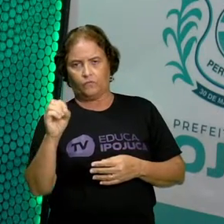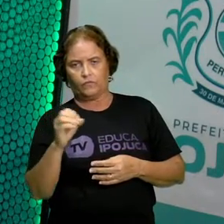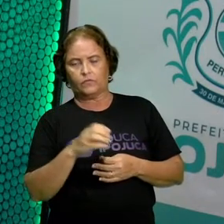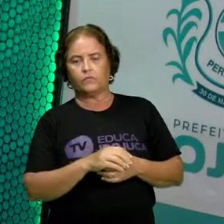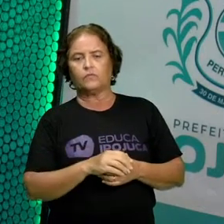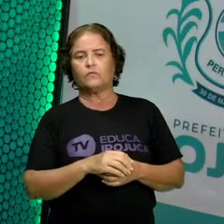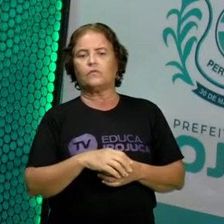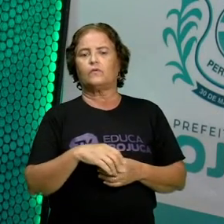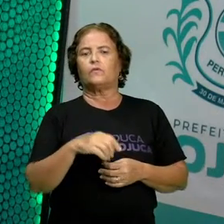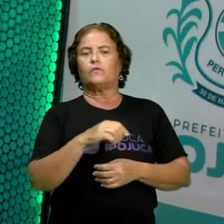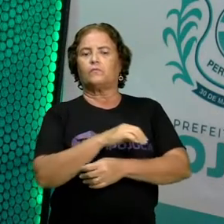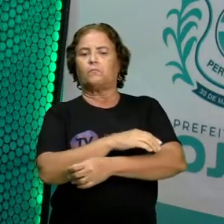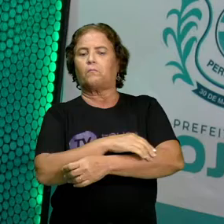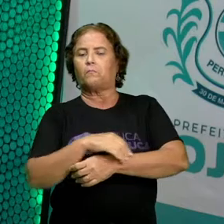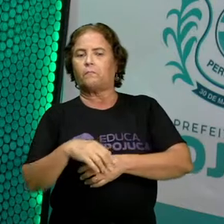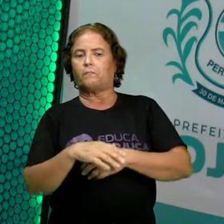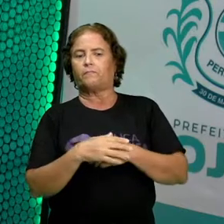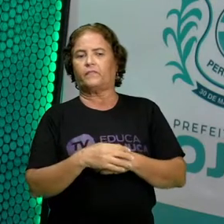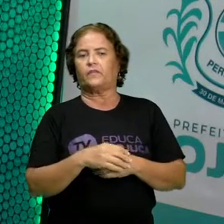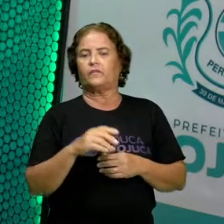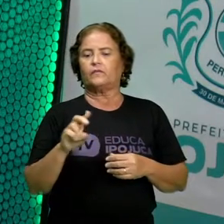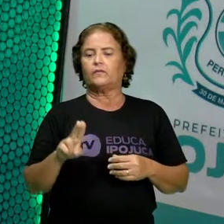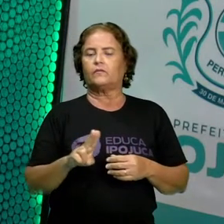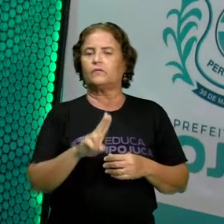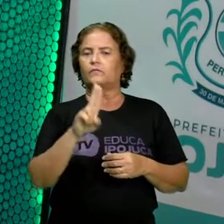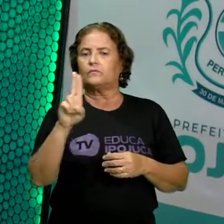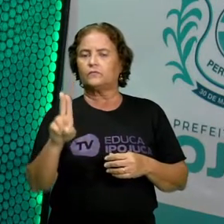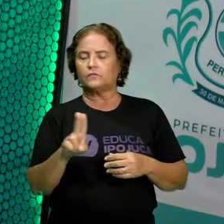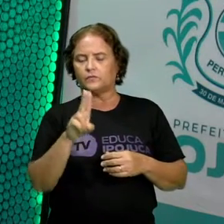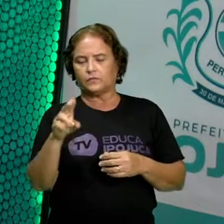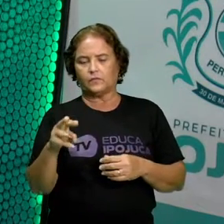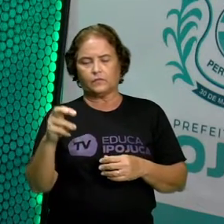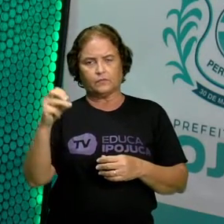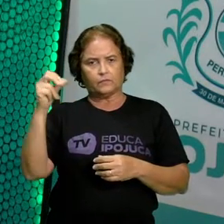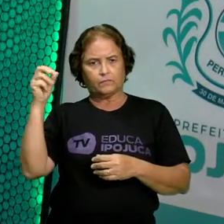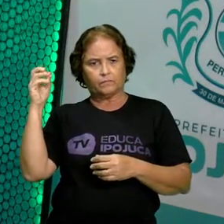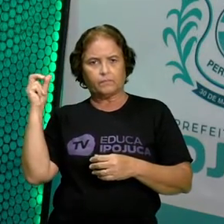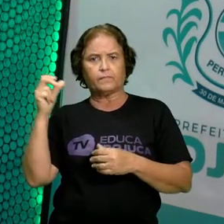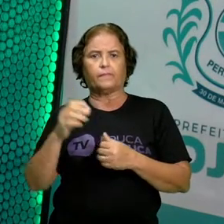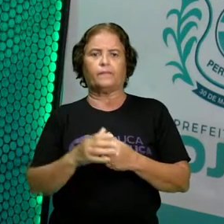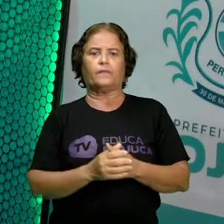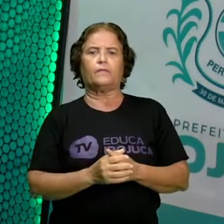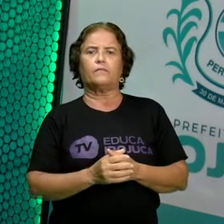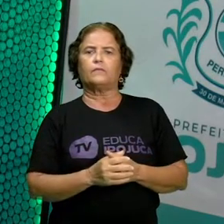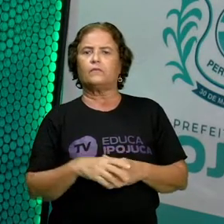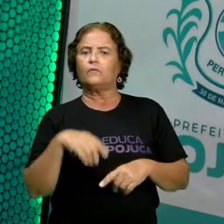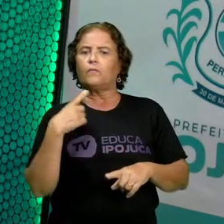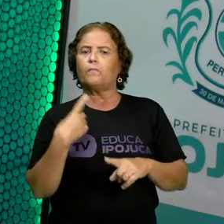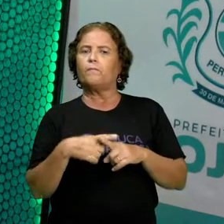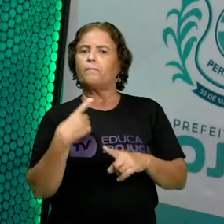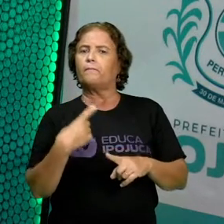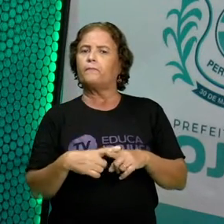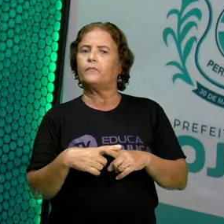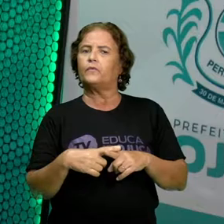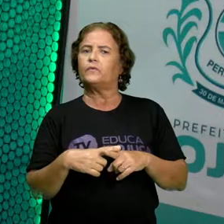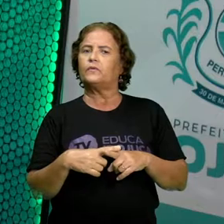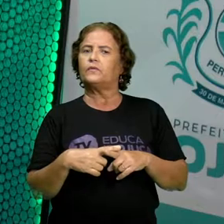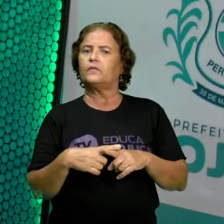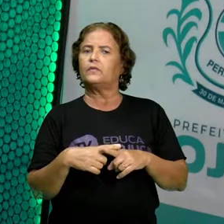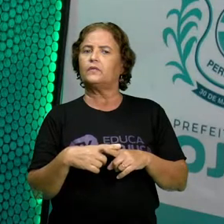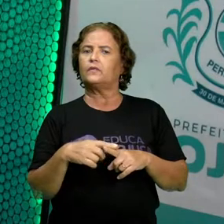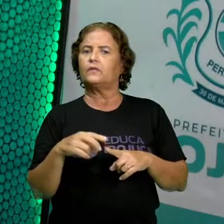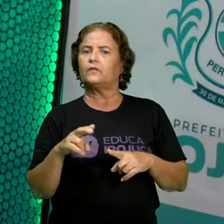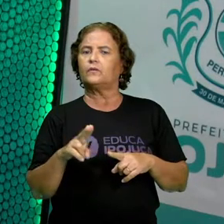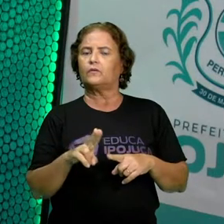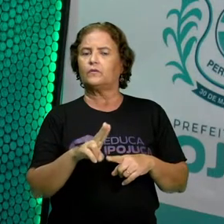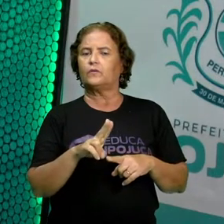não padronizadas utilizadas antigamente. E por que elas são chamadas, tia Gil,